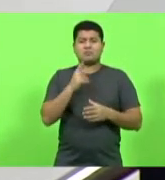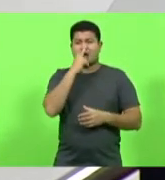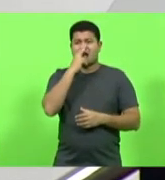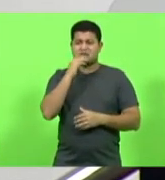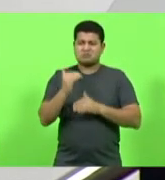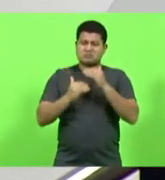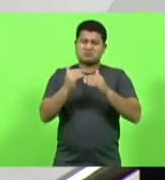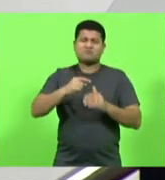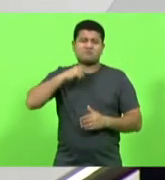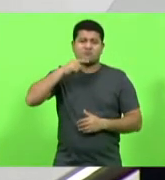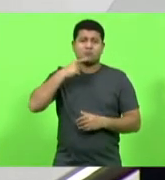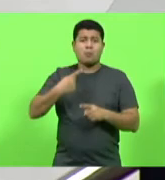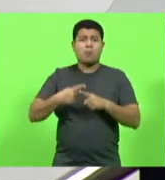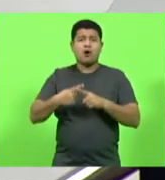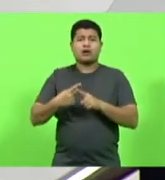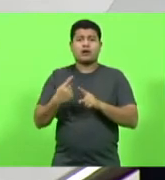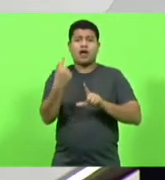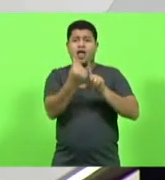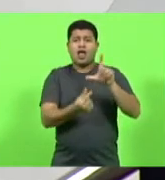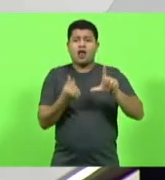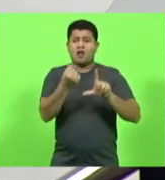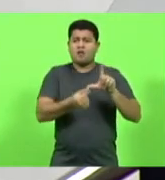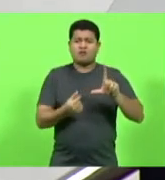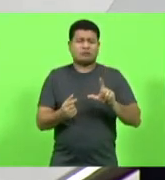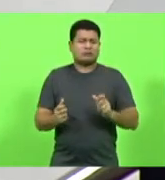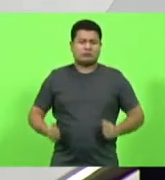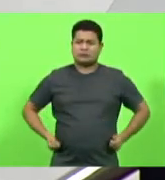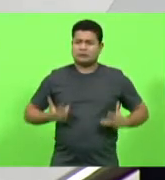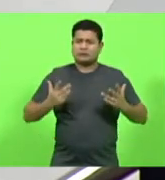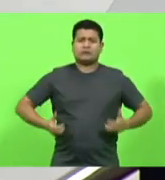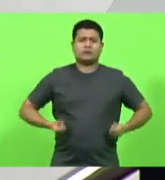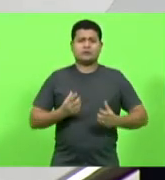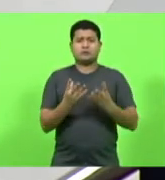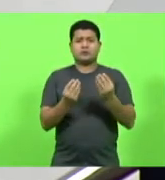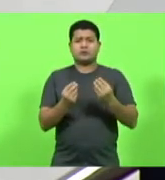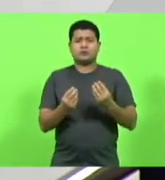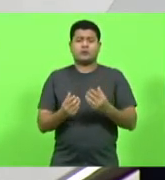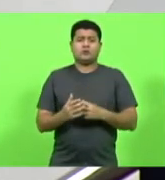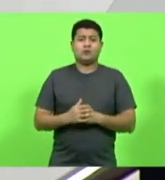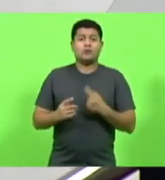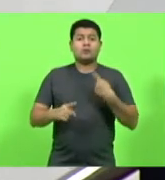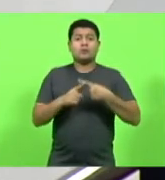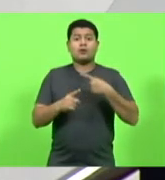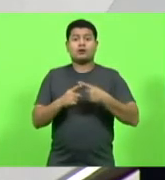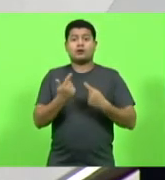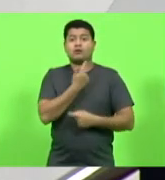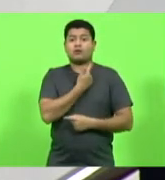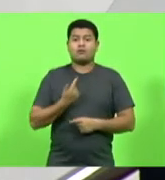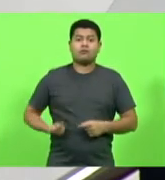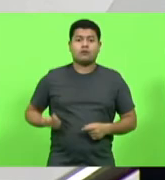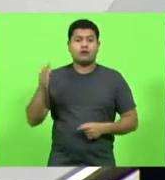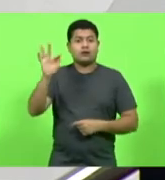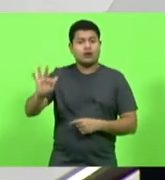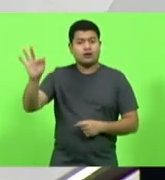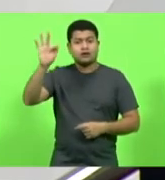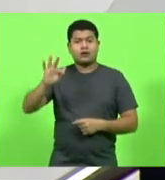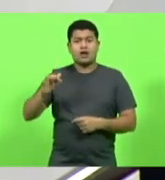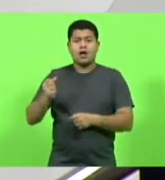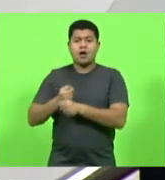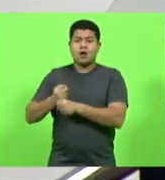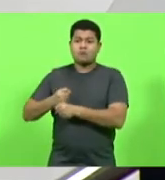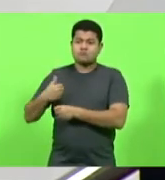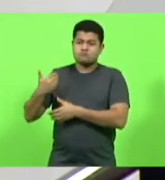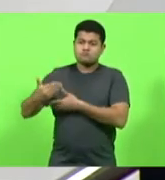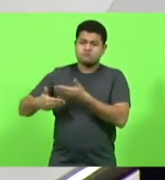custo de logística maior do Brasil. Por quê? Porque o governo central, ao longo das últimas